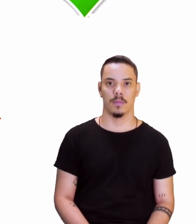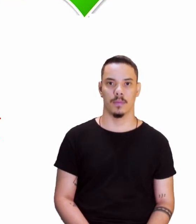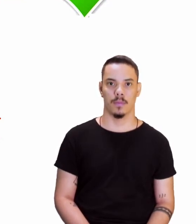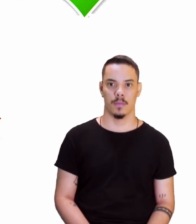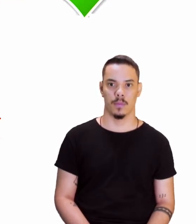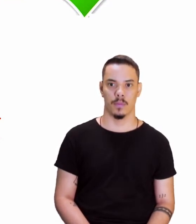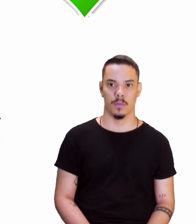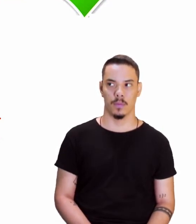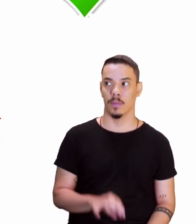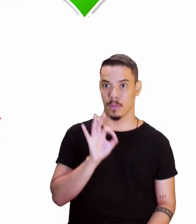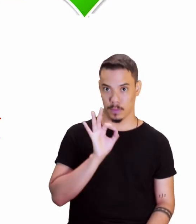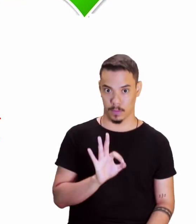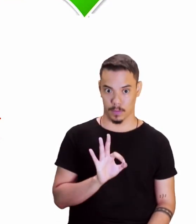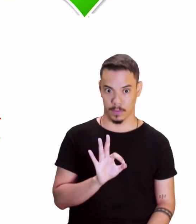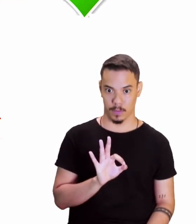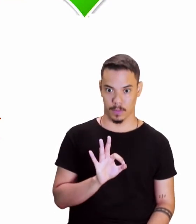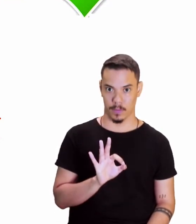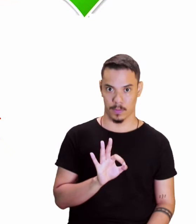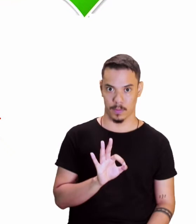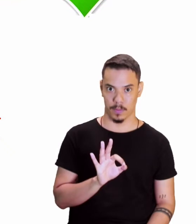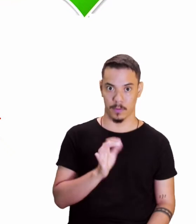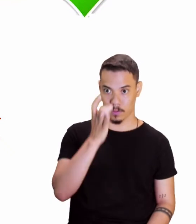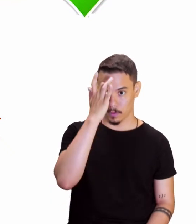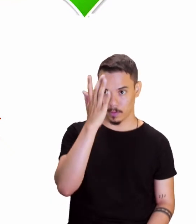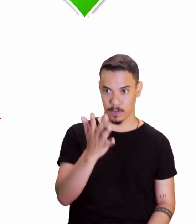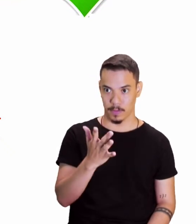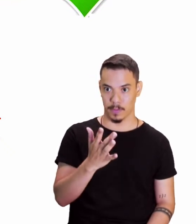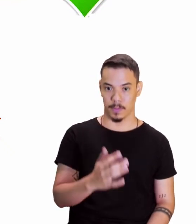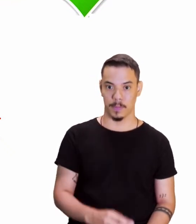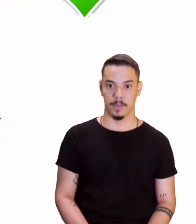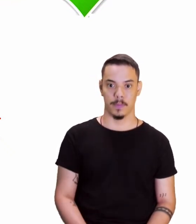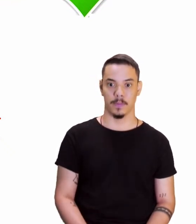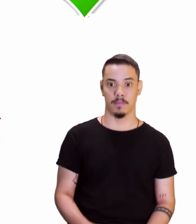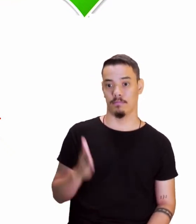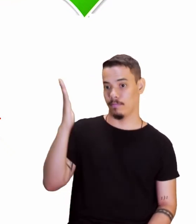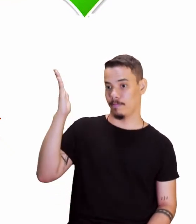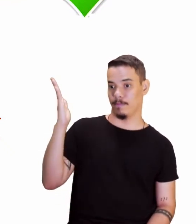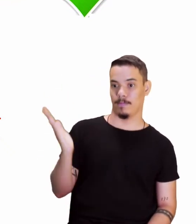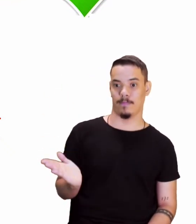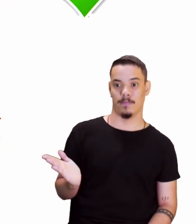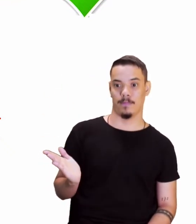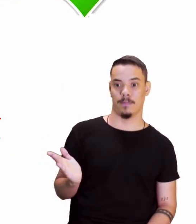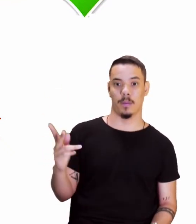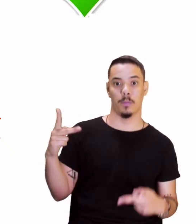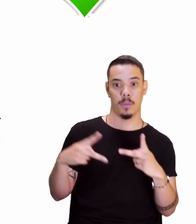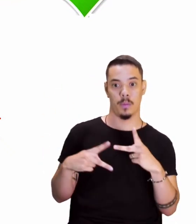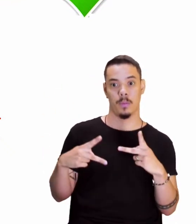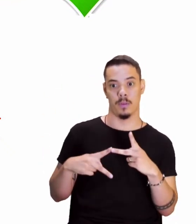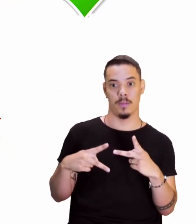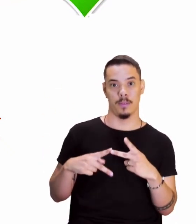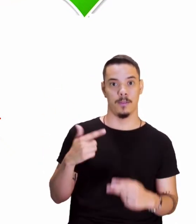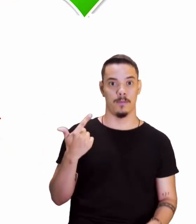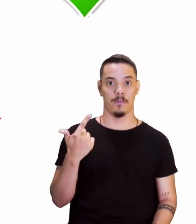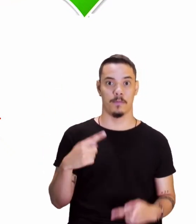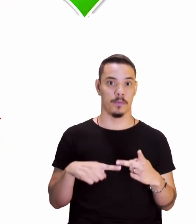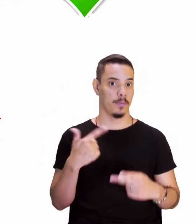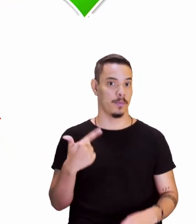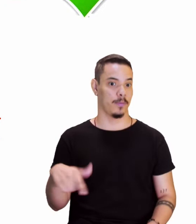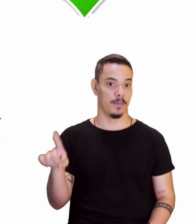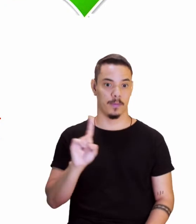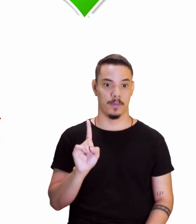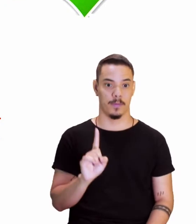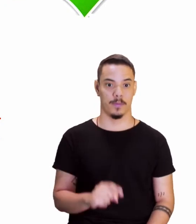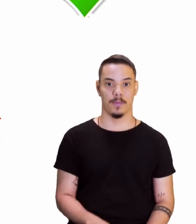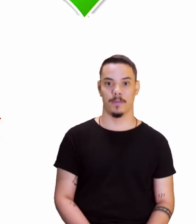direto. Beleza? Fácil, né? Tá marcado aí onde que tá com preposição. Você